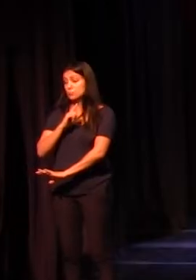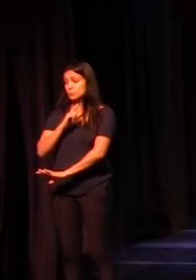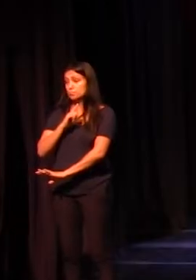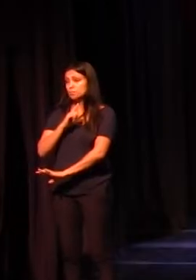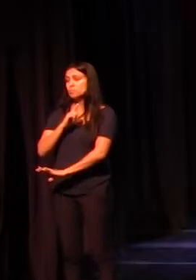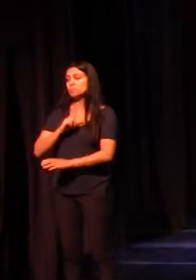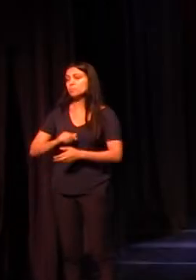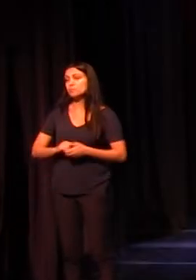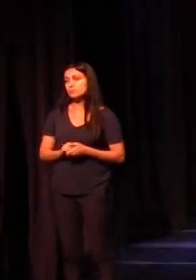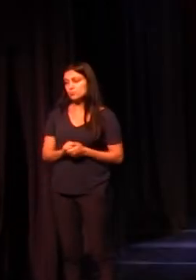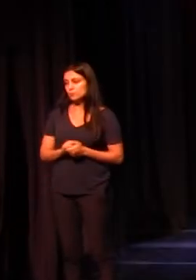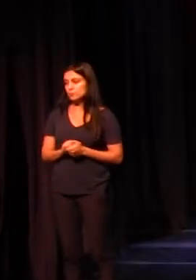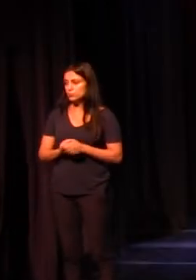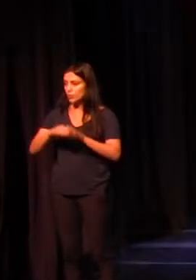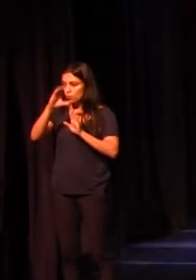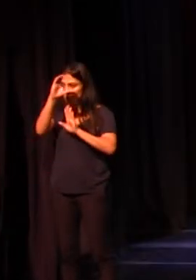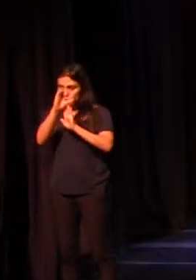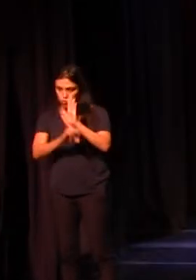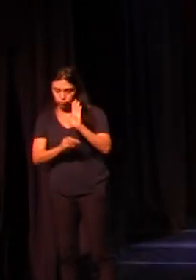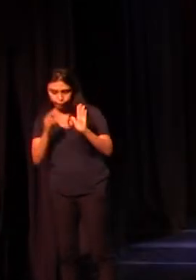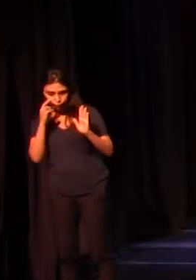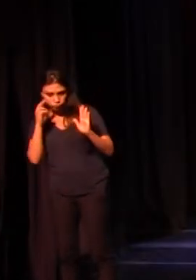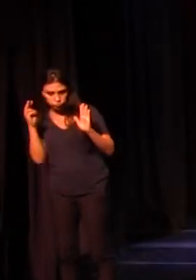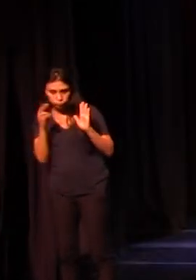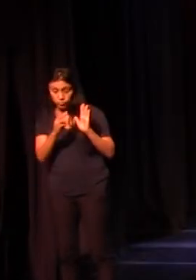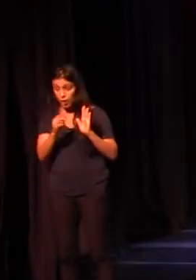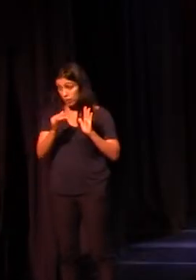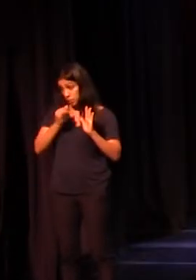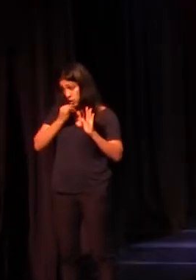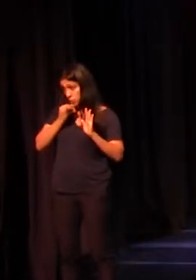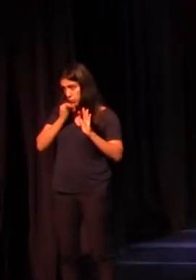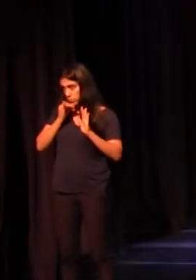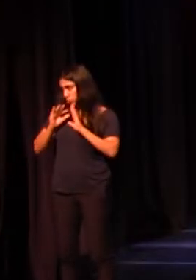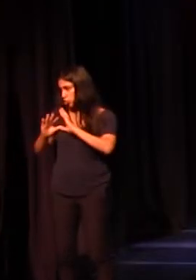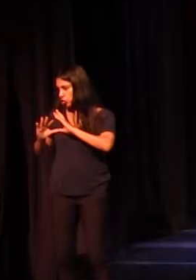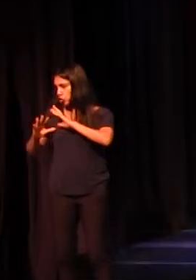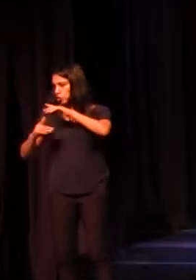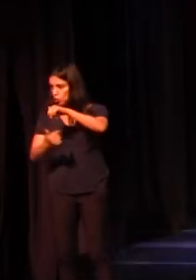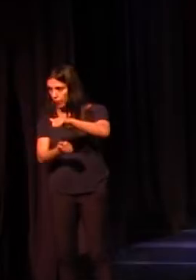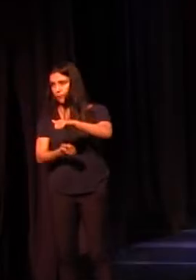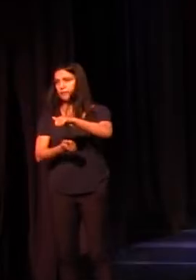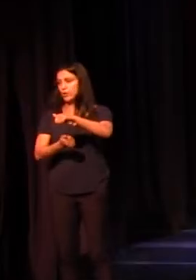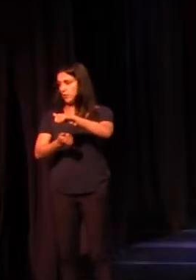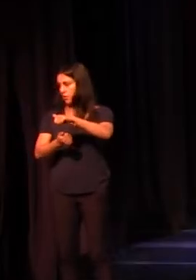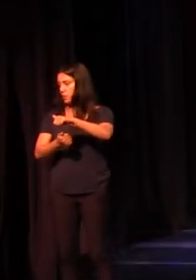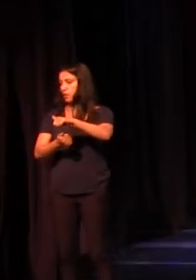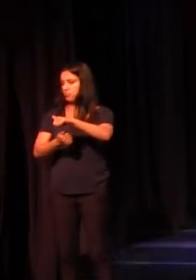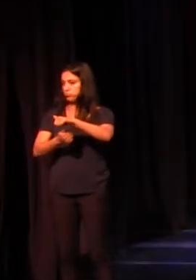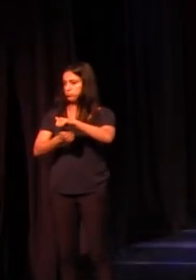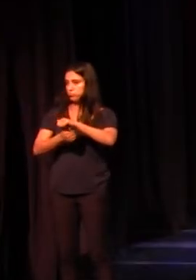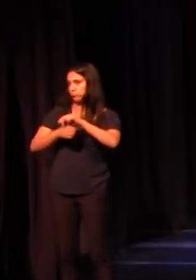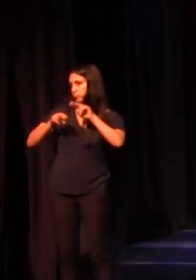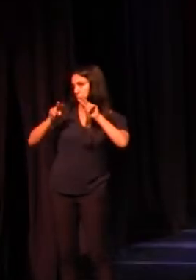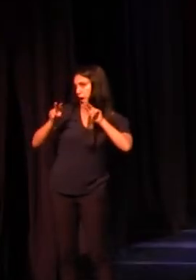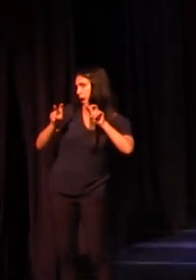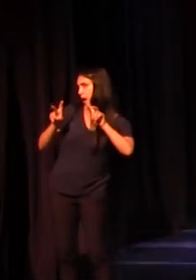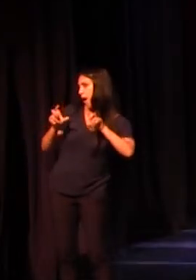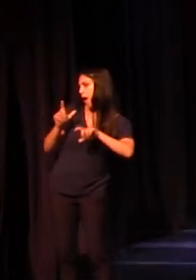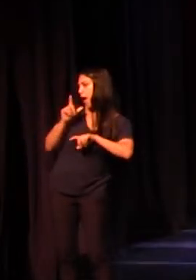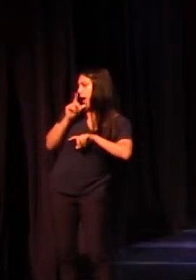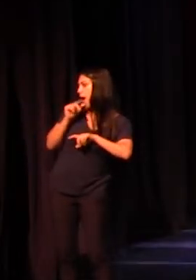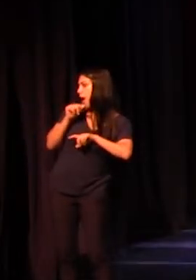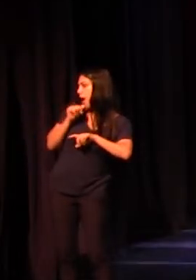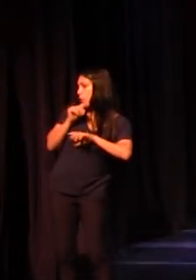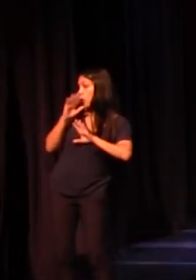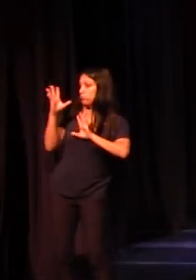relação a, se eu olhar para o currículo de geografia, por exemplo, né, se eu olhar a questão da água, ela é tratada dentro do currículo